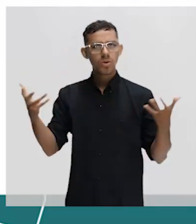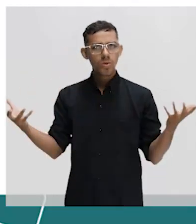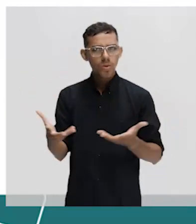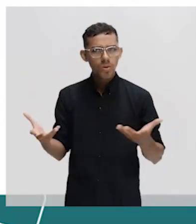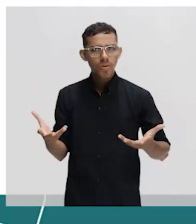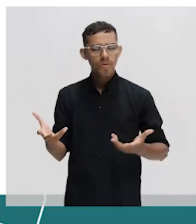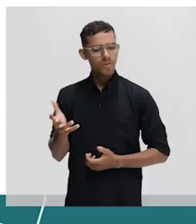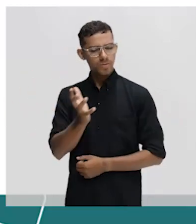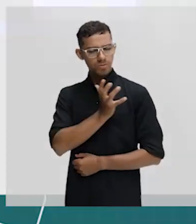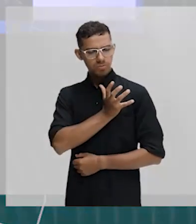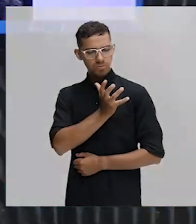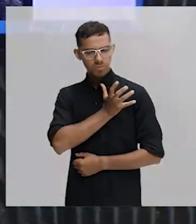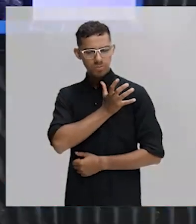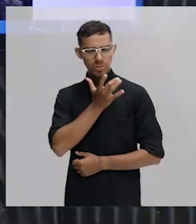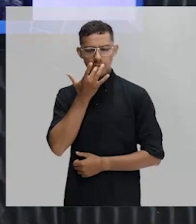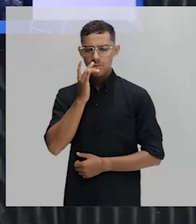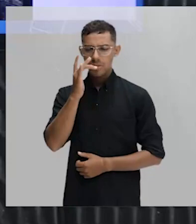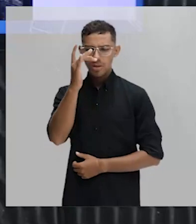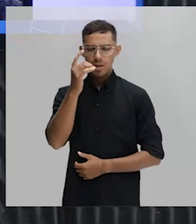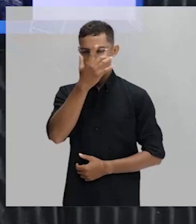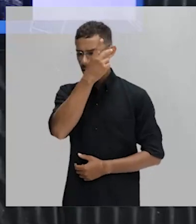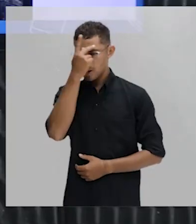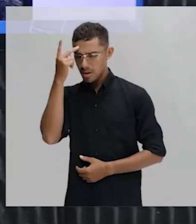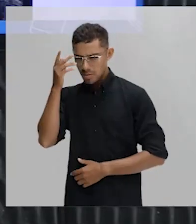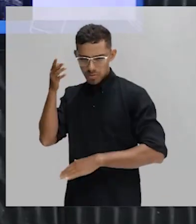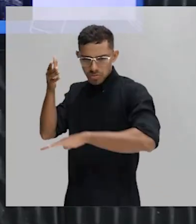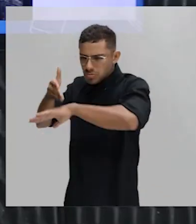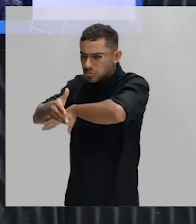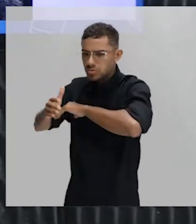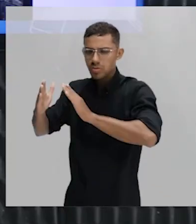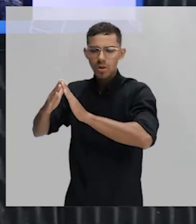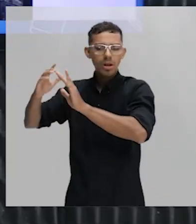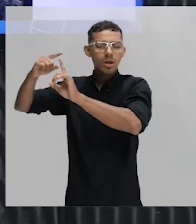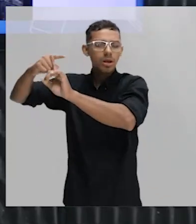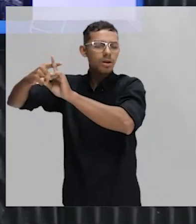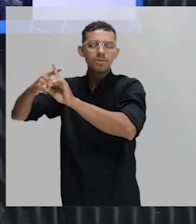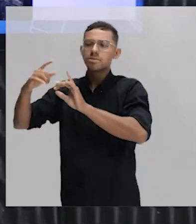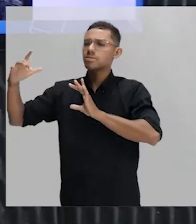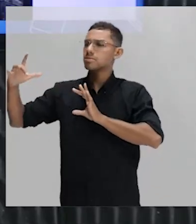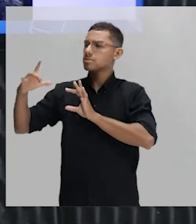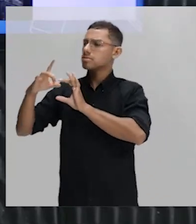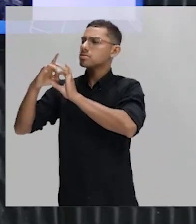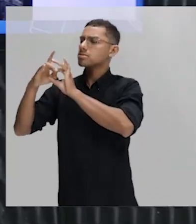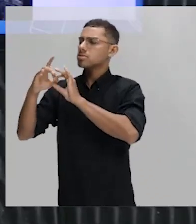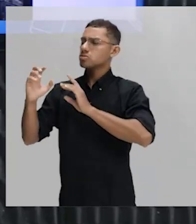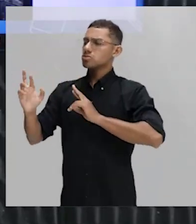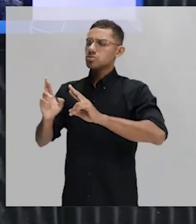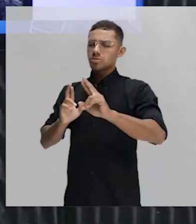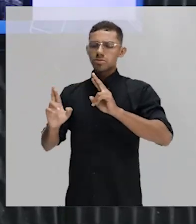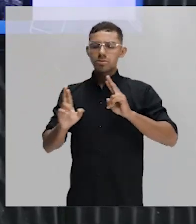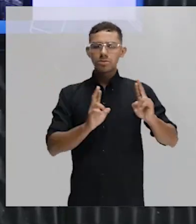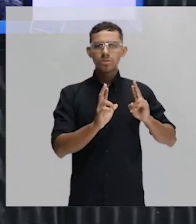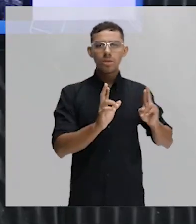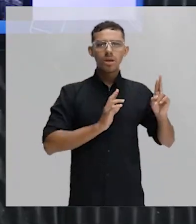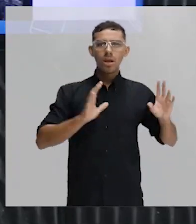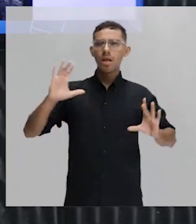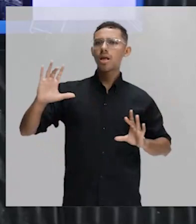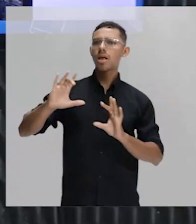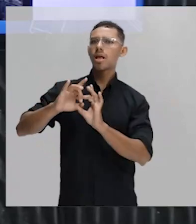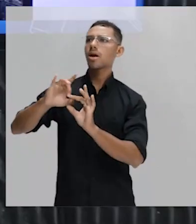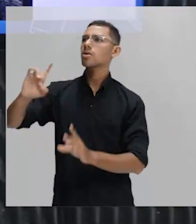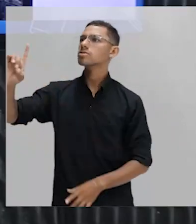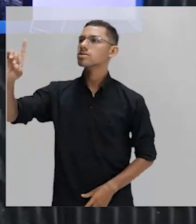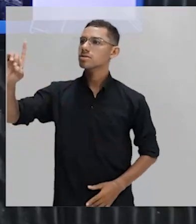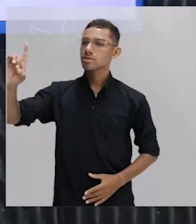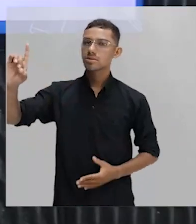imagine como as pessoas que entraram na igreja de Santa Sofia tinham essa relação. É praticamente uma ligação direta com Deus. Ah,